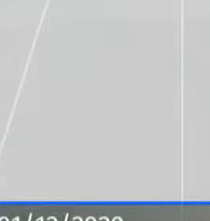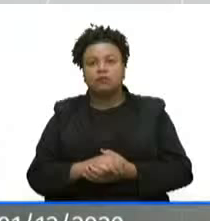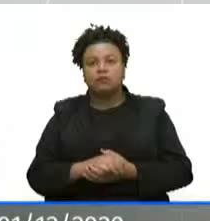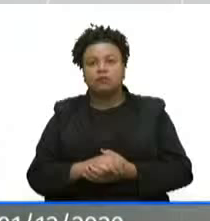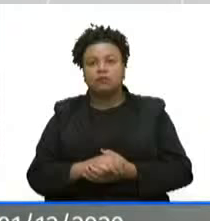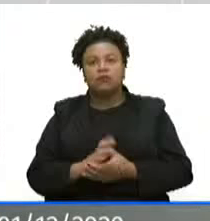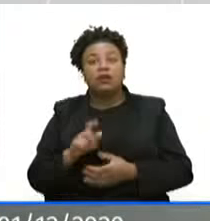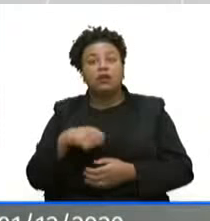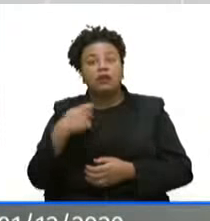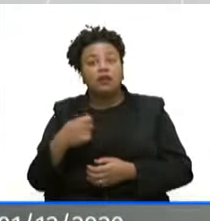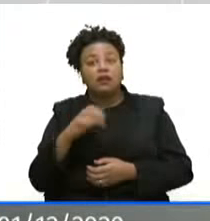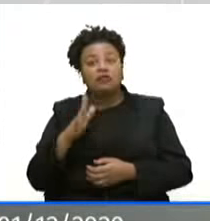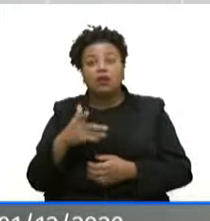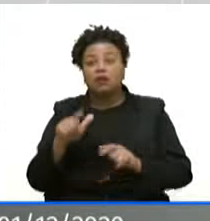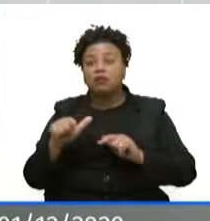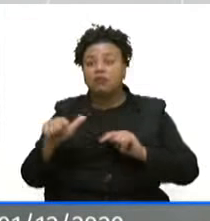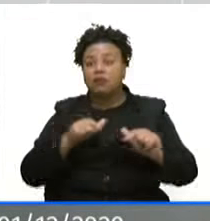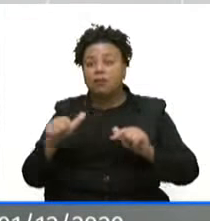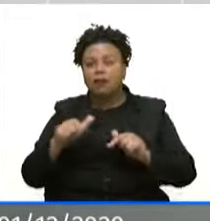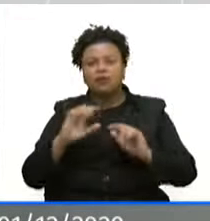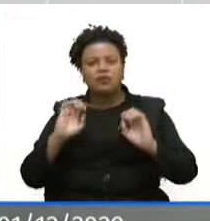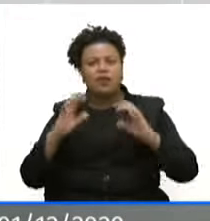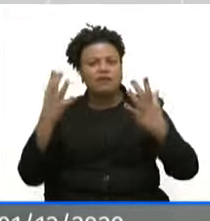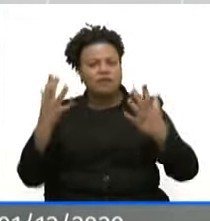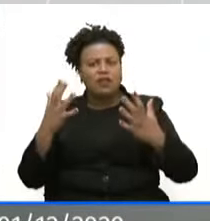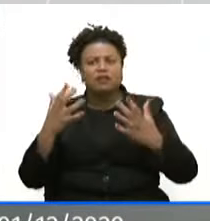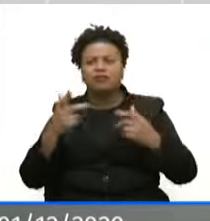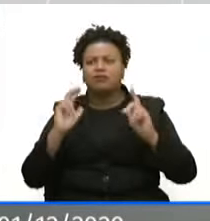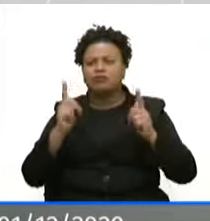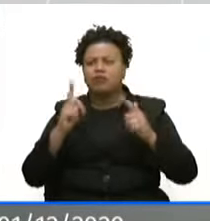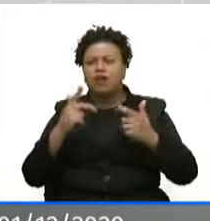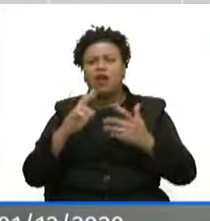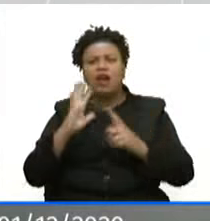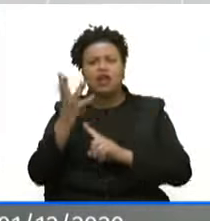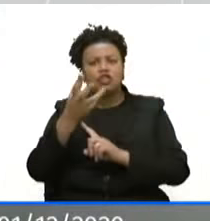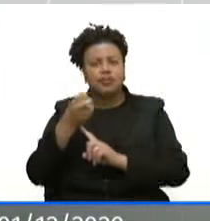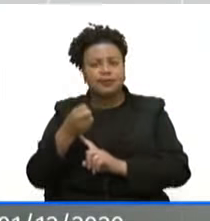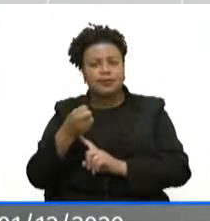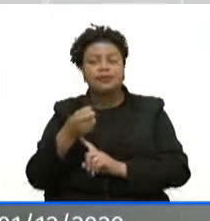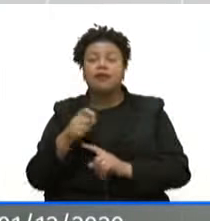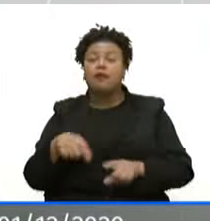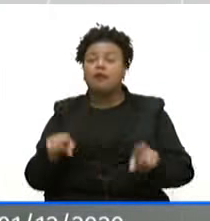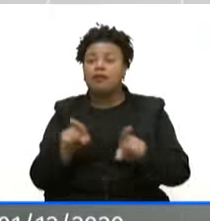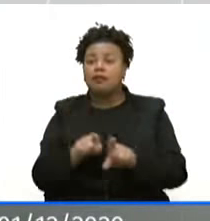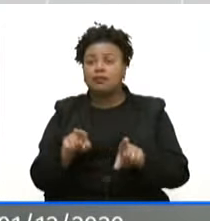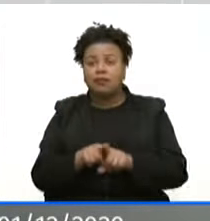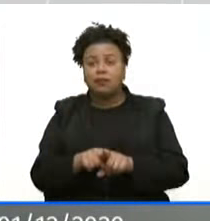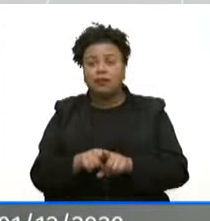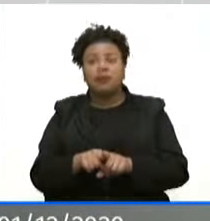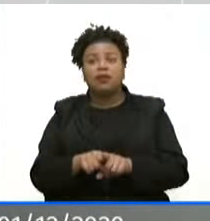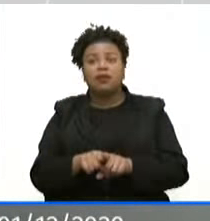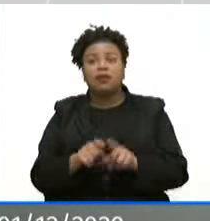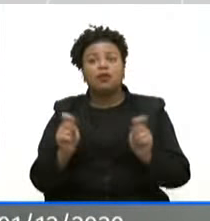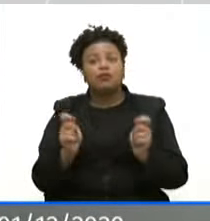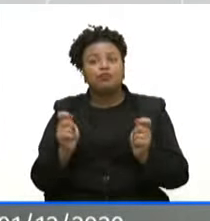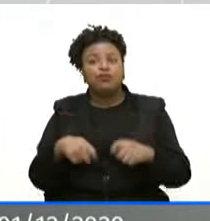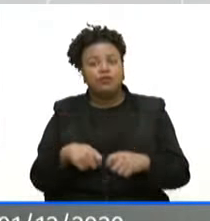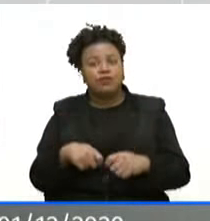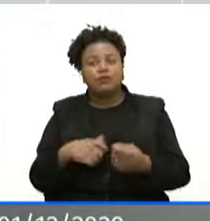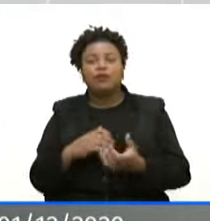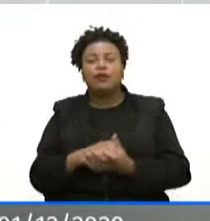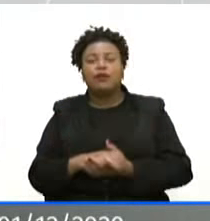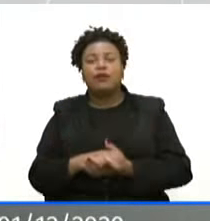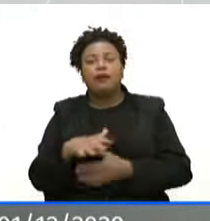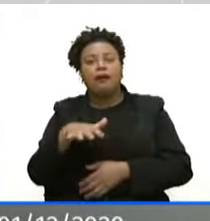começo, que são aqueles que trabalham com eventos, com entretenimento, os artistas, e também, possivelmente,